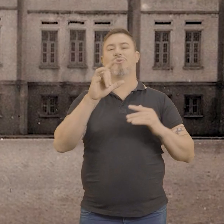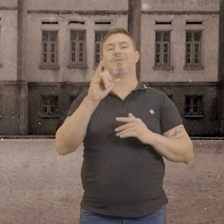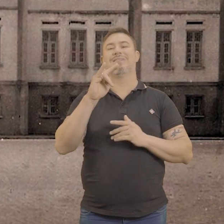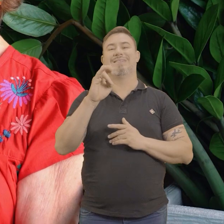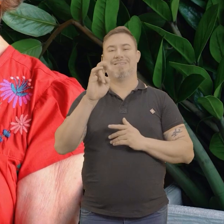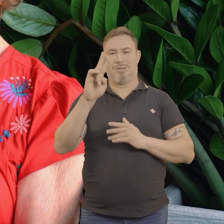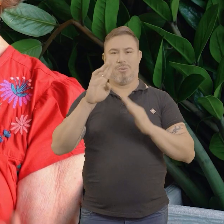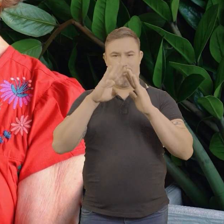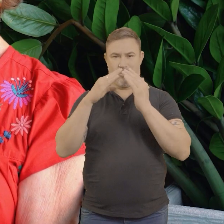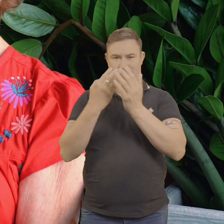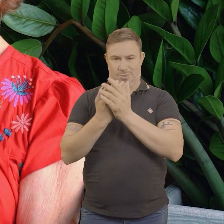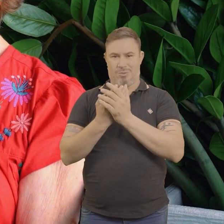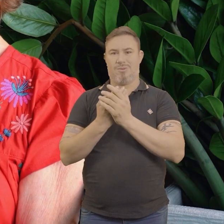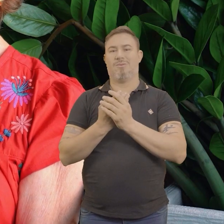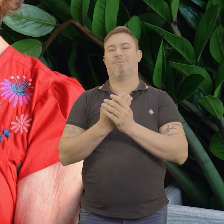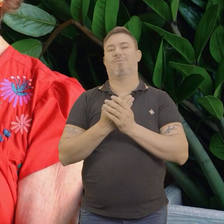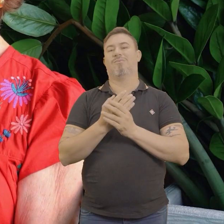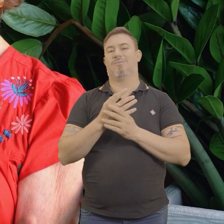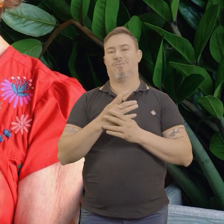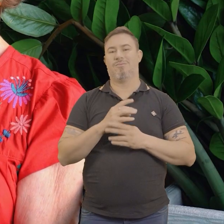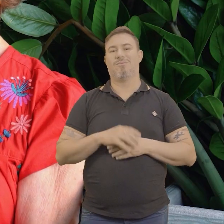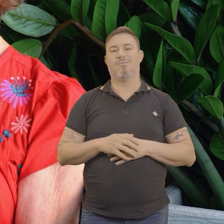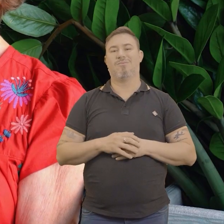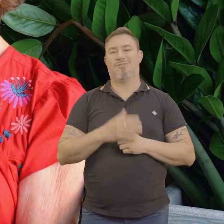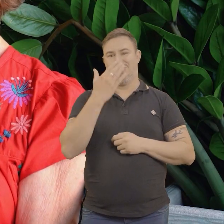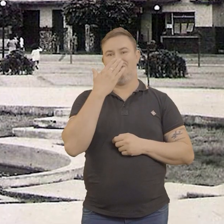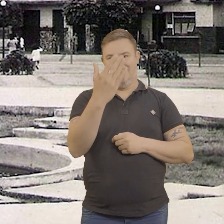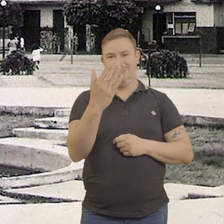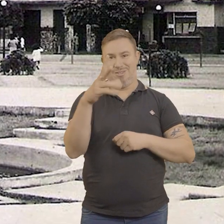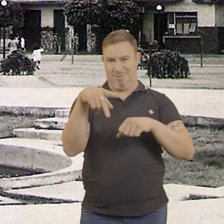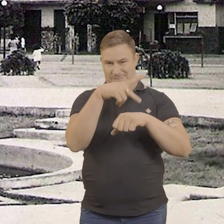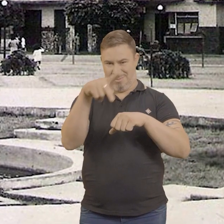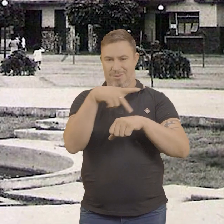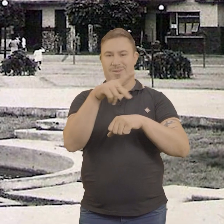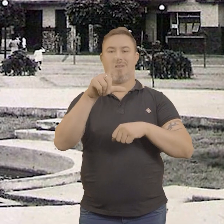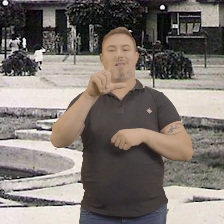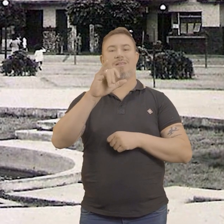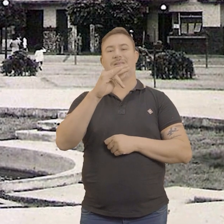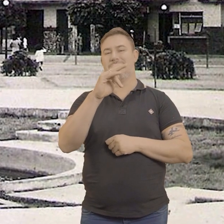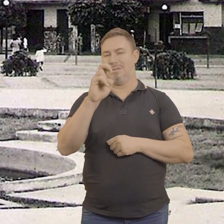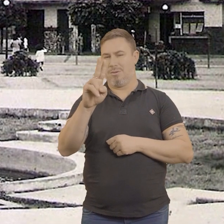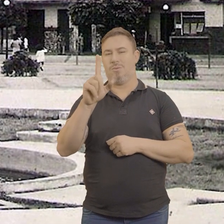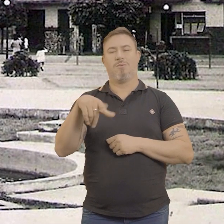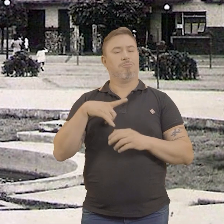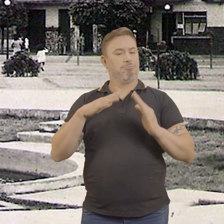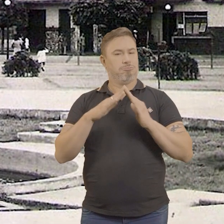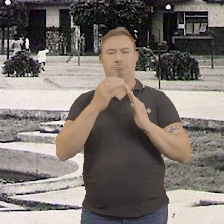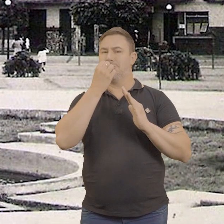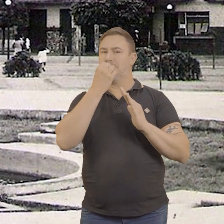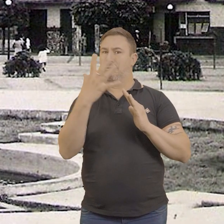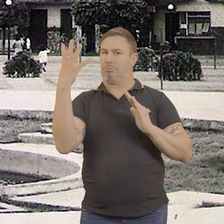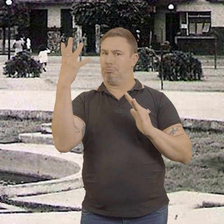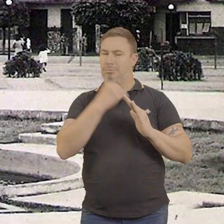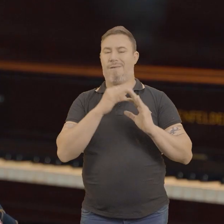Bem de frente ao liceu, olhando na praça de frente ao liceu. Para uma casa muito boa e muito